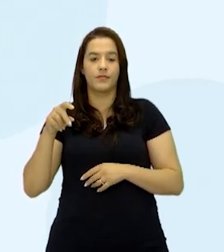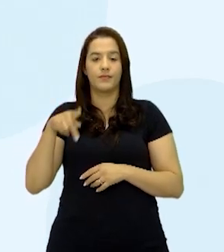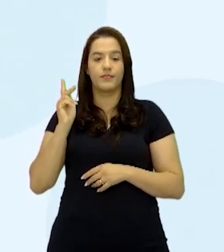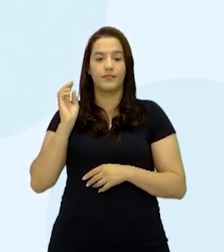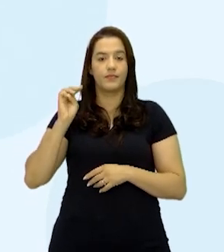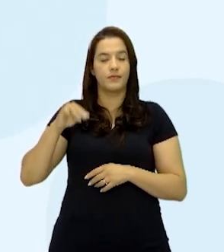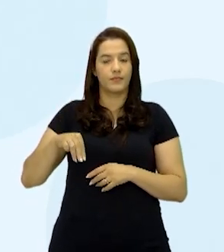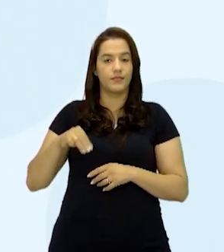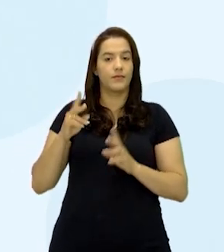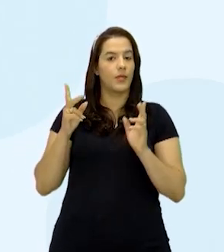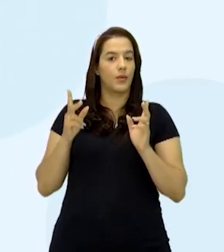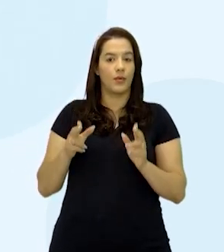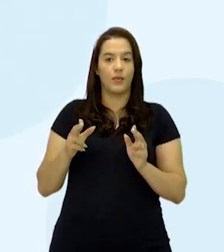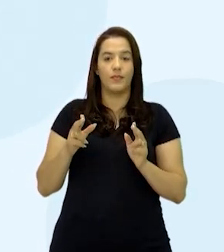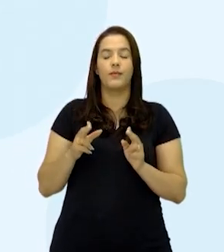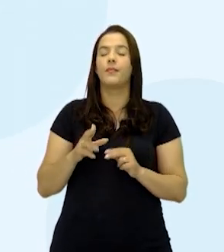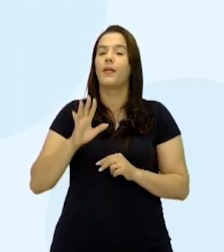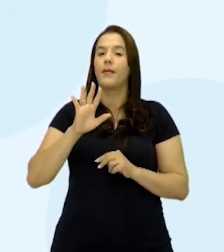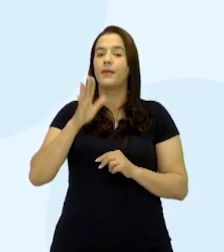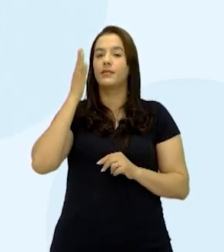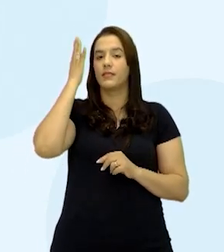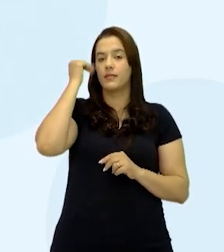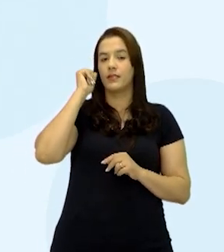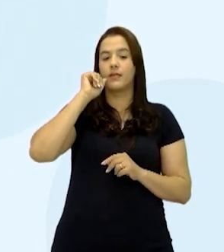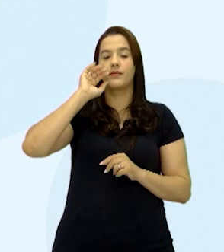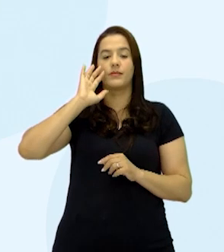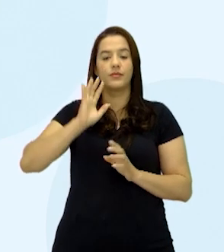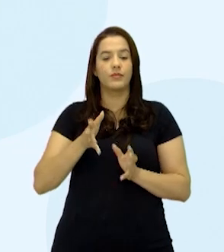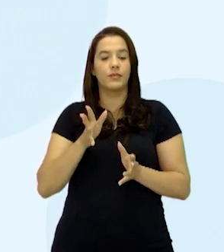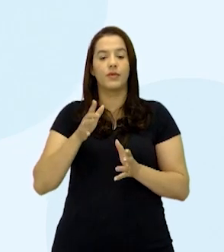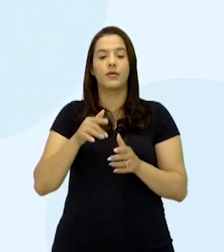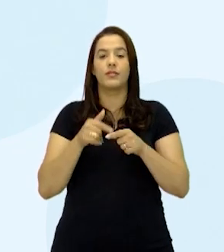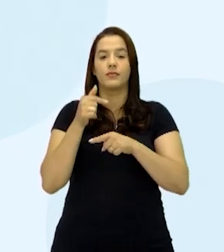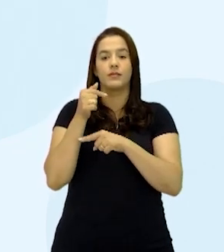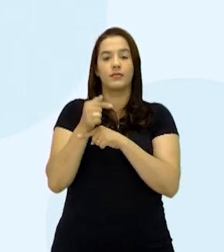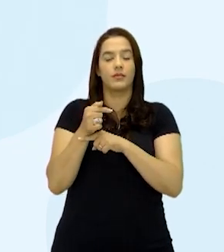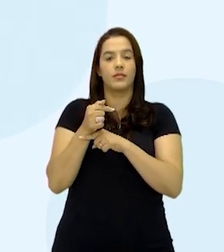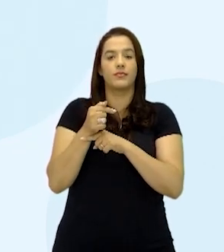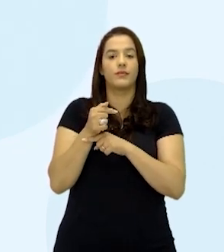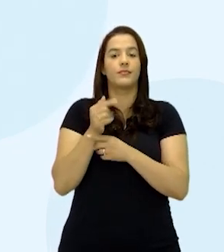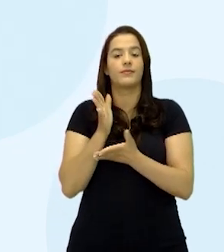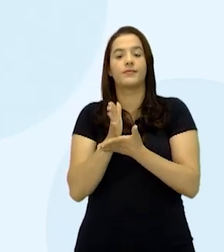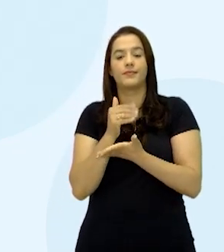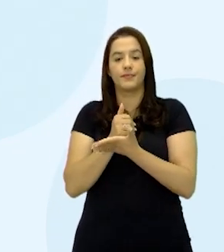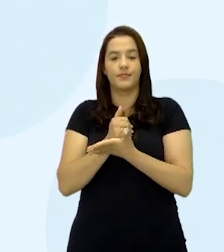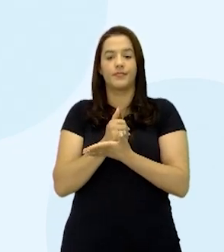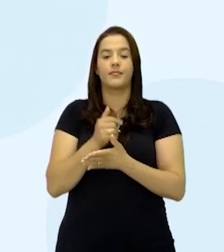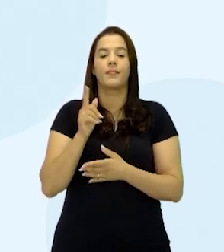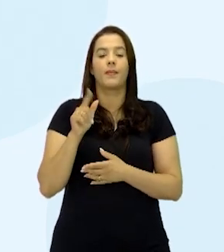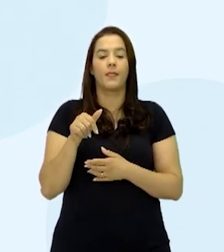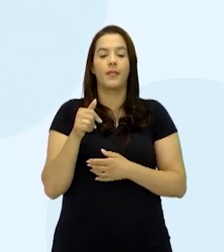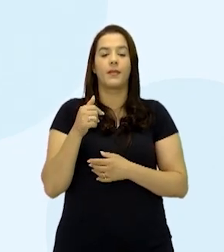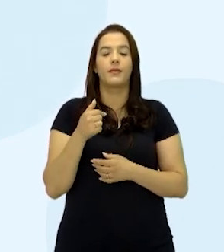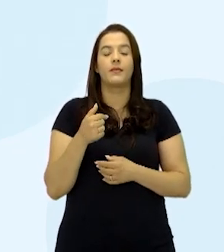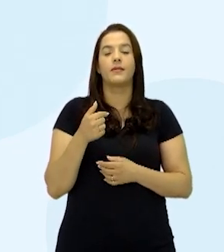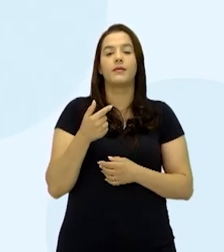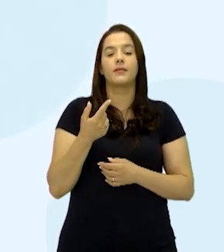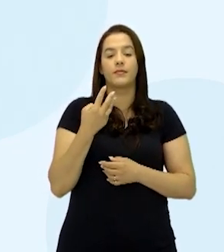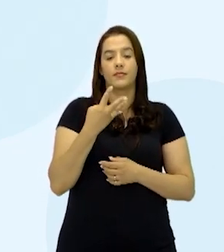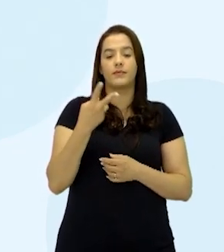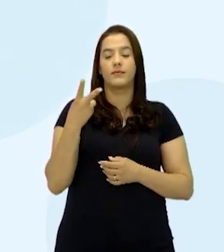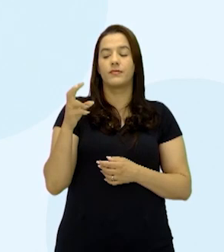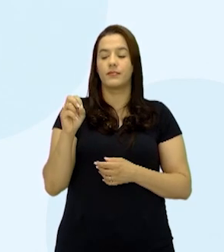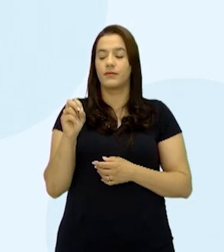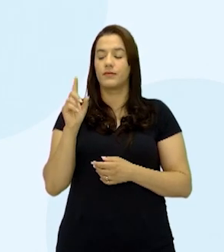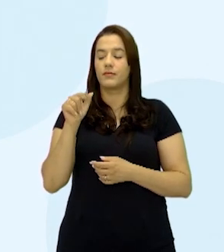não é? Sim. Se eu sei quanto que é 7 partes, ou seja, se 420 são 7 partes,